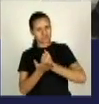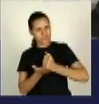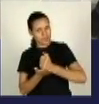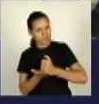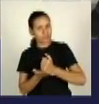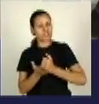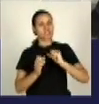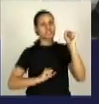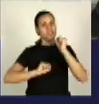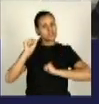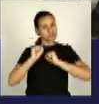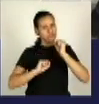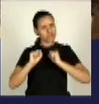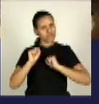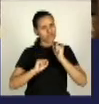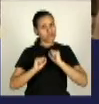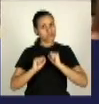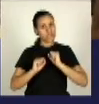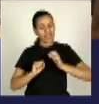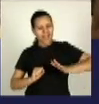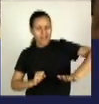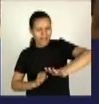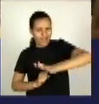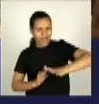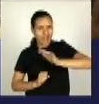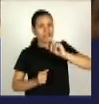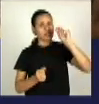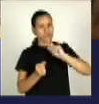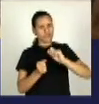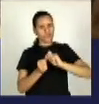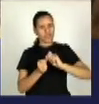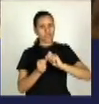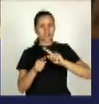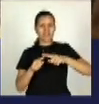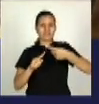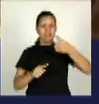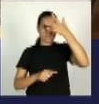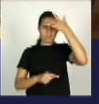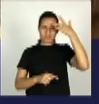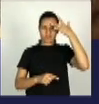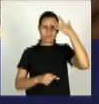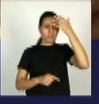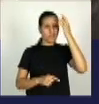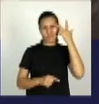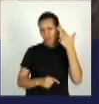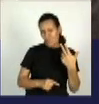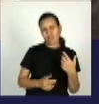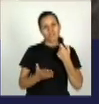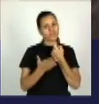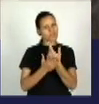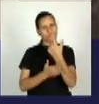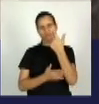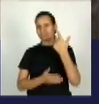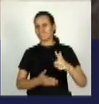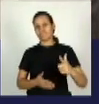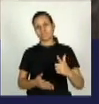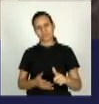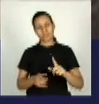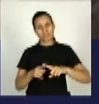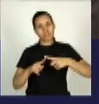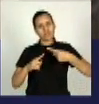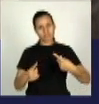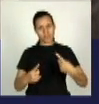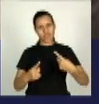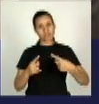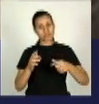para as farmácias, para as indústrias, quer dizer, então a área produtiva já tem bem claro. Mas o consumidor final ainda não está claro. Mas,